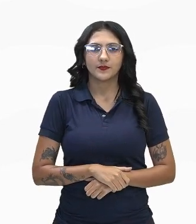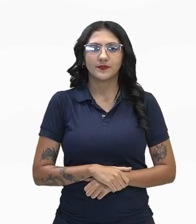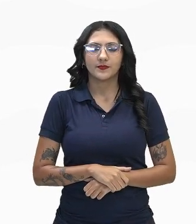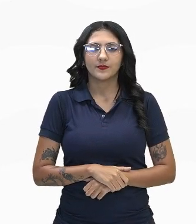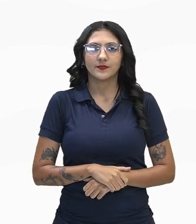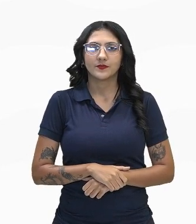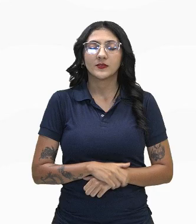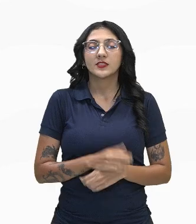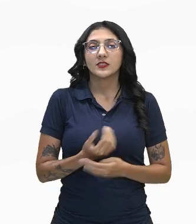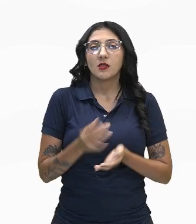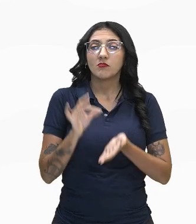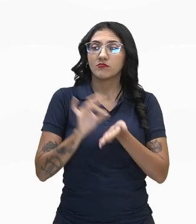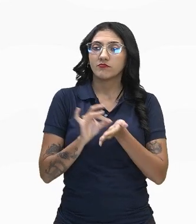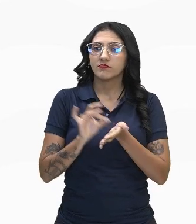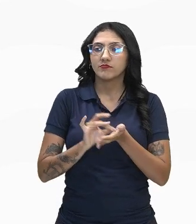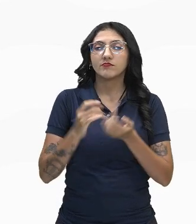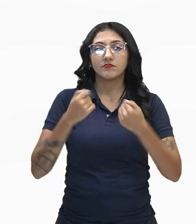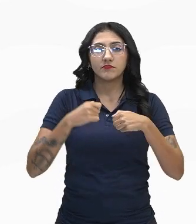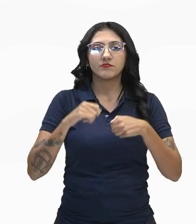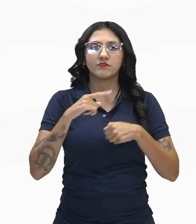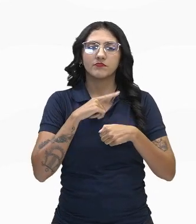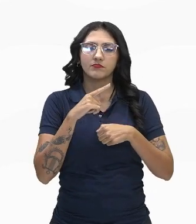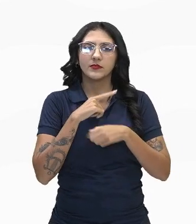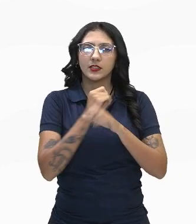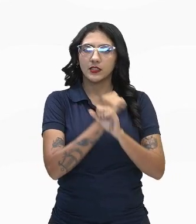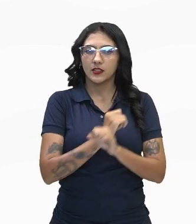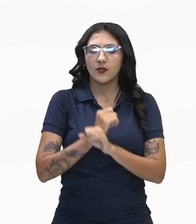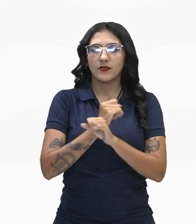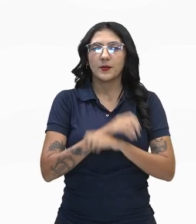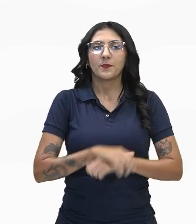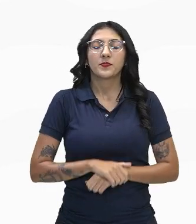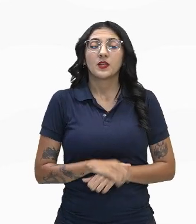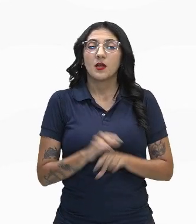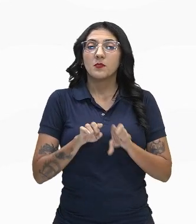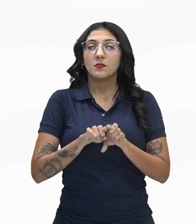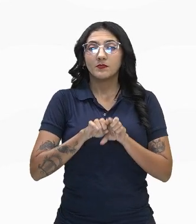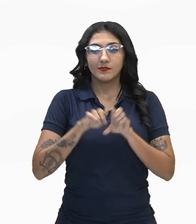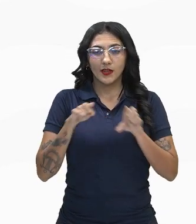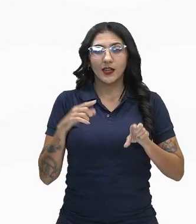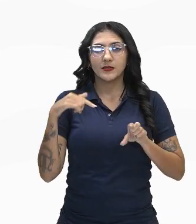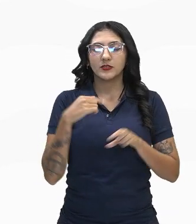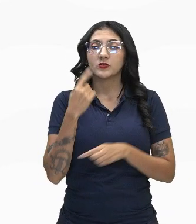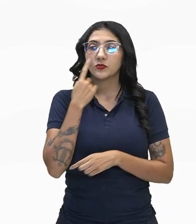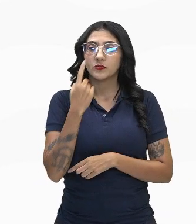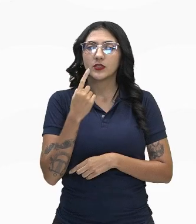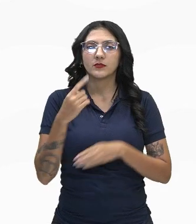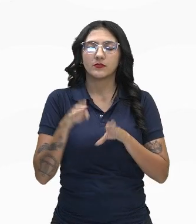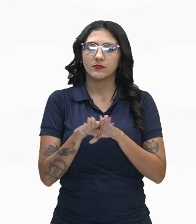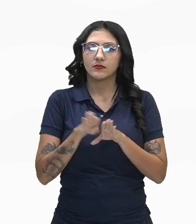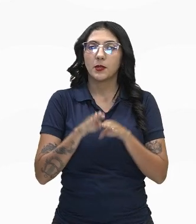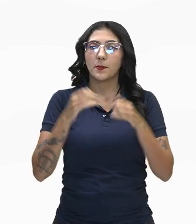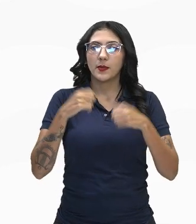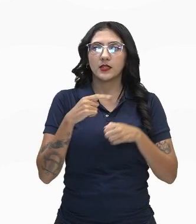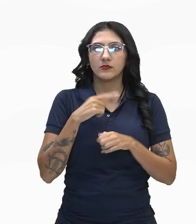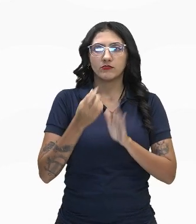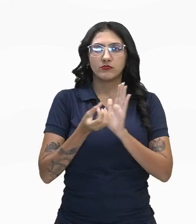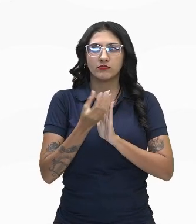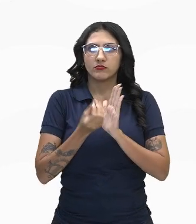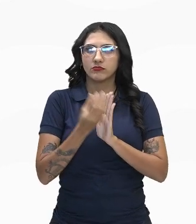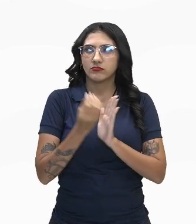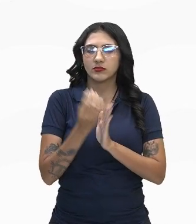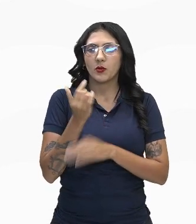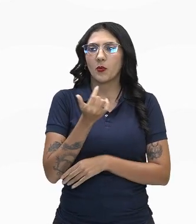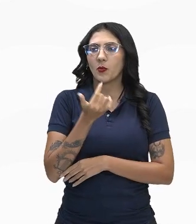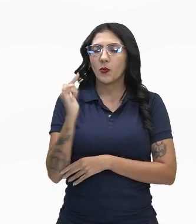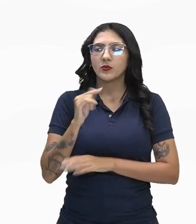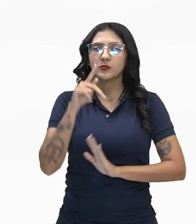que ter esse foco estratégico, tá? Mas, além disso, a gente acaba observando aí que tem que ser feito também projetos